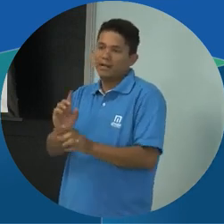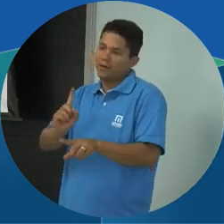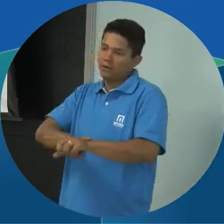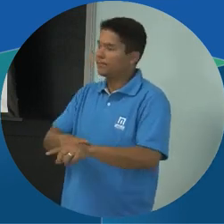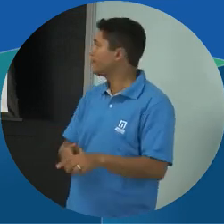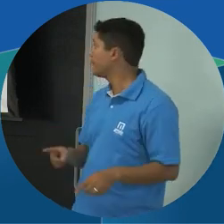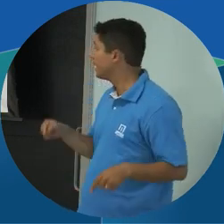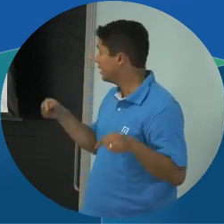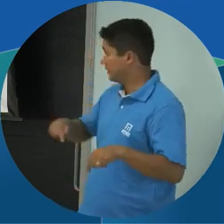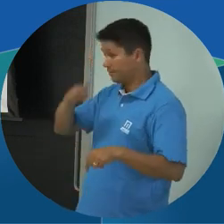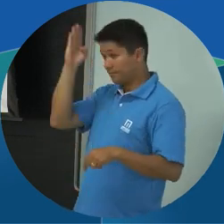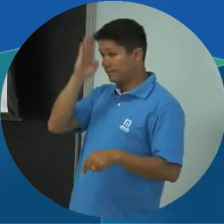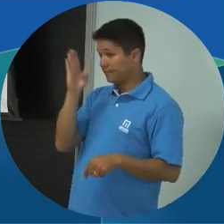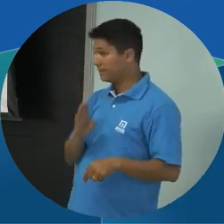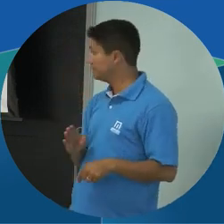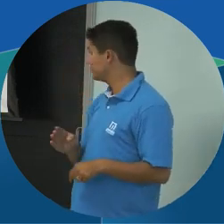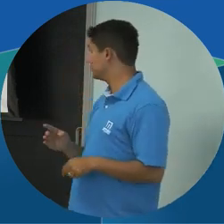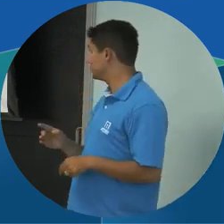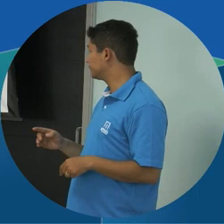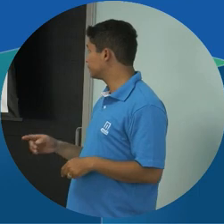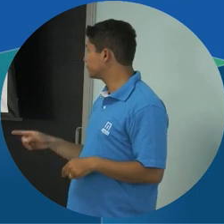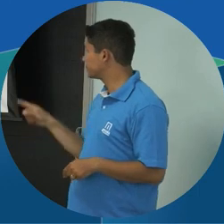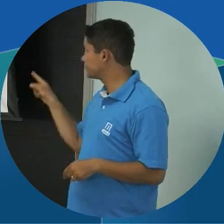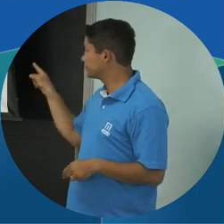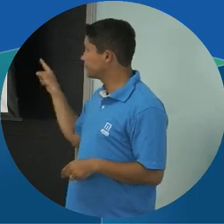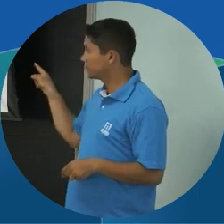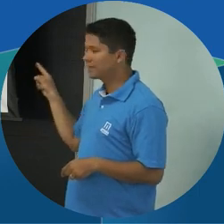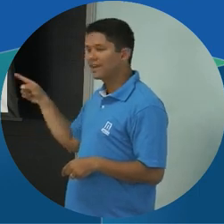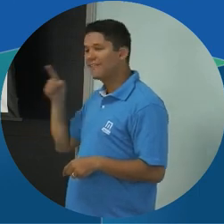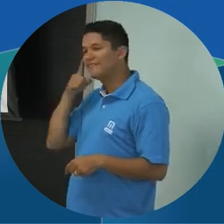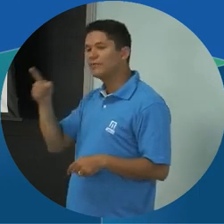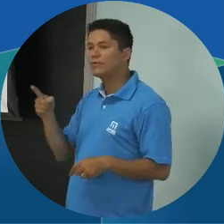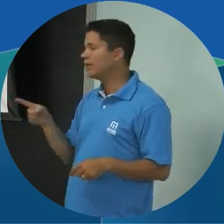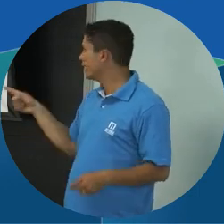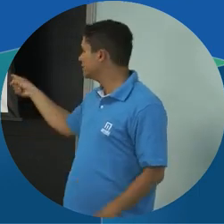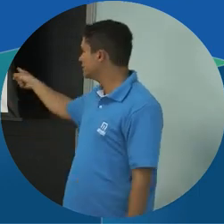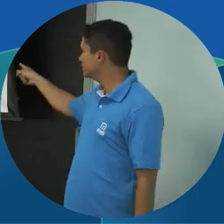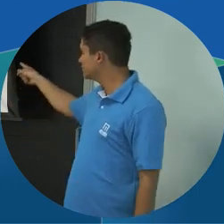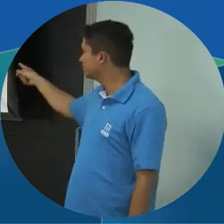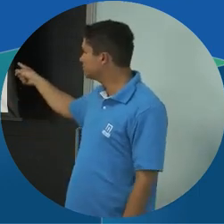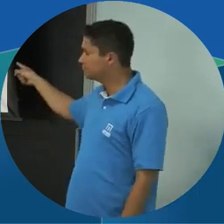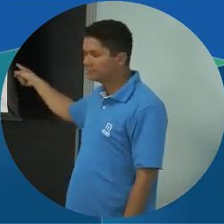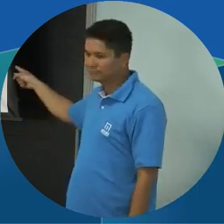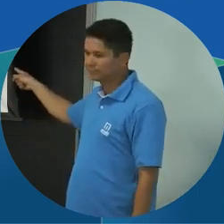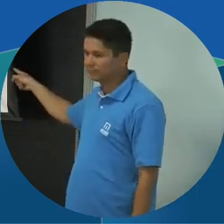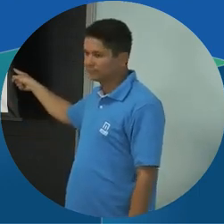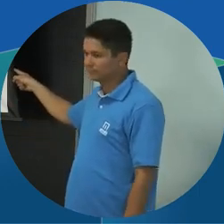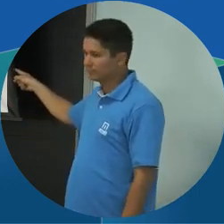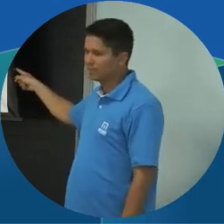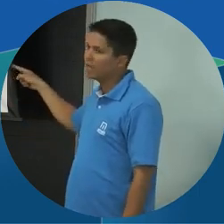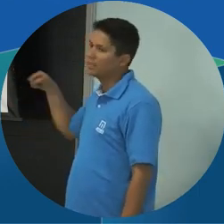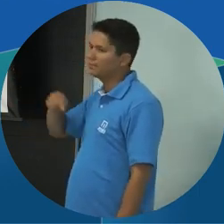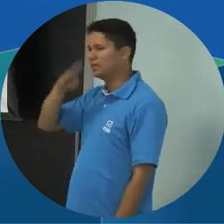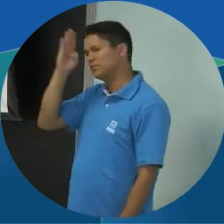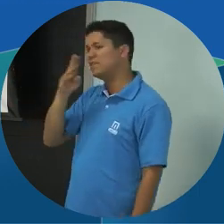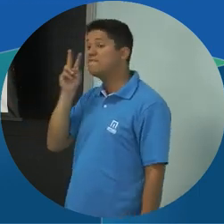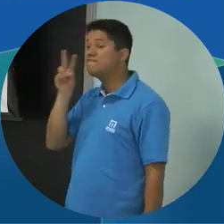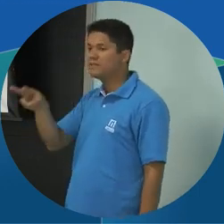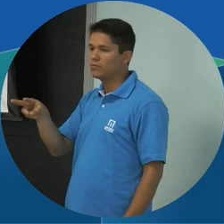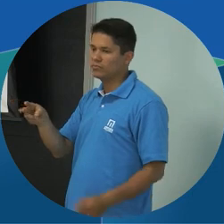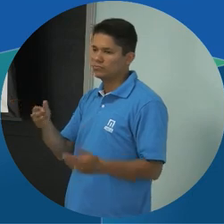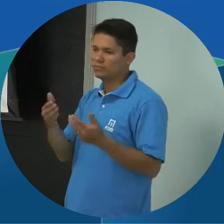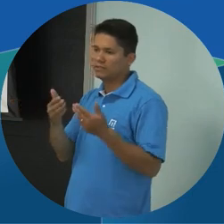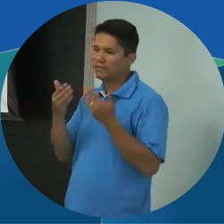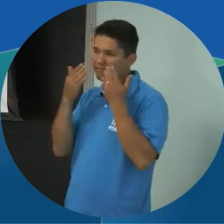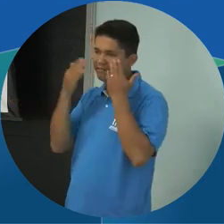só vi uma vez, mas só em feira, que é a pistola eletrônica. A pistola eletrônica, ela